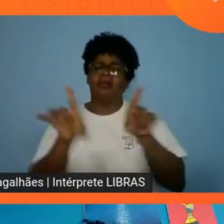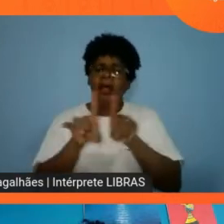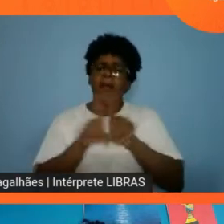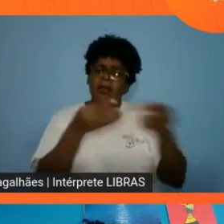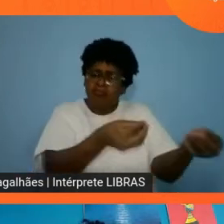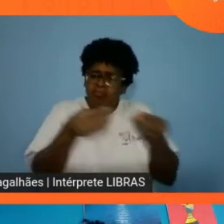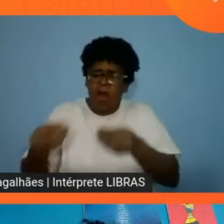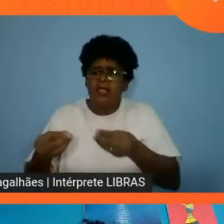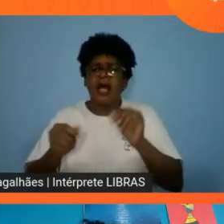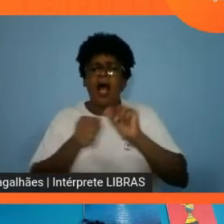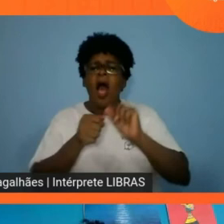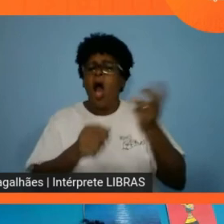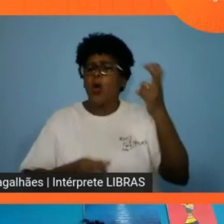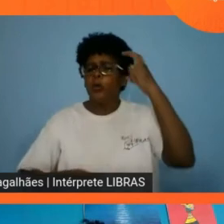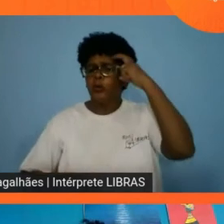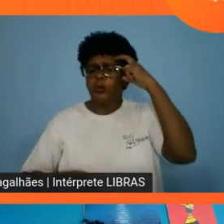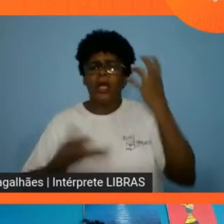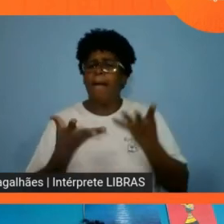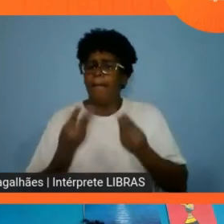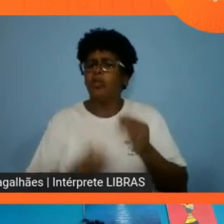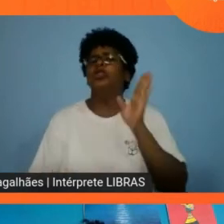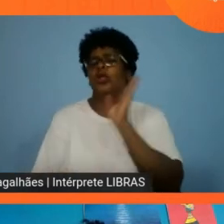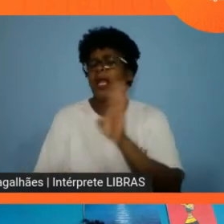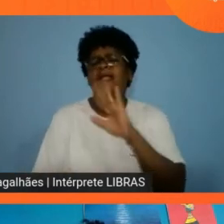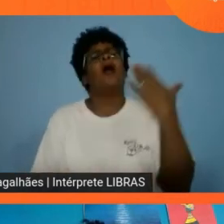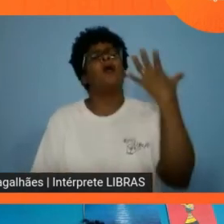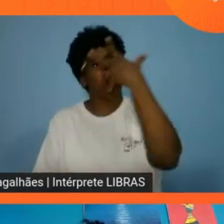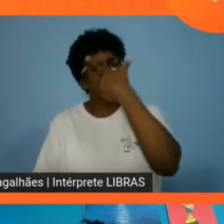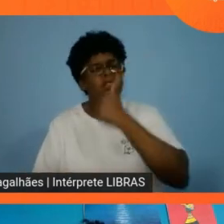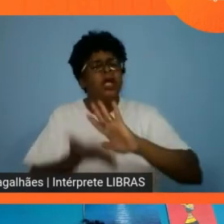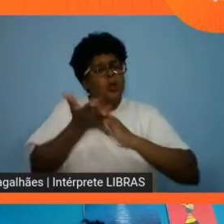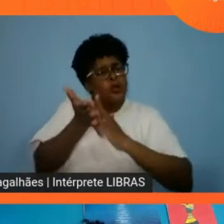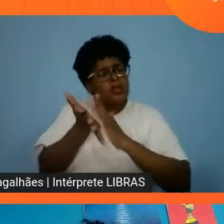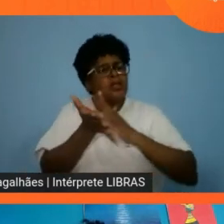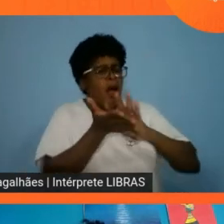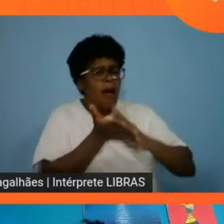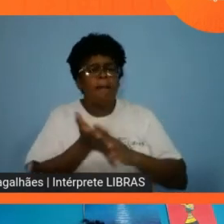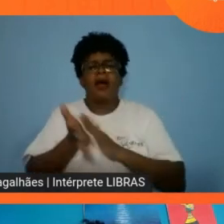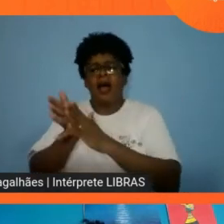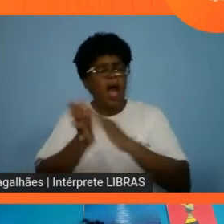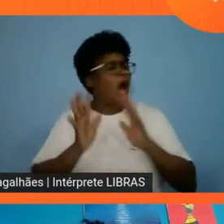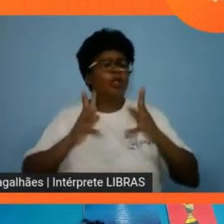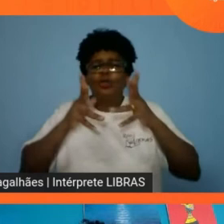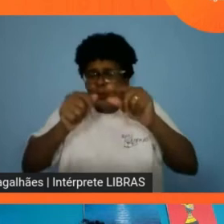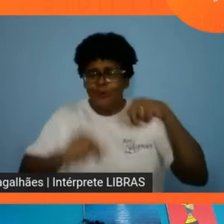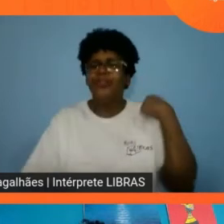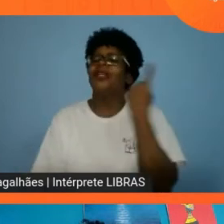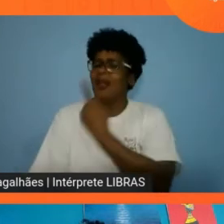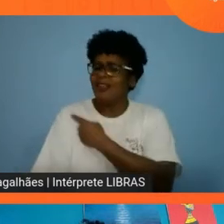cultura muito legal, né, uma cultura muito bonita, o samba, o pagode, aí, tudo que é nosso traz um